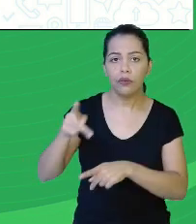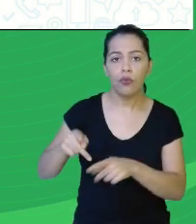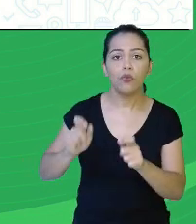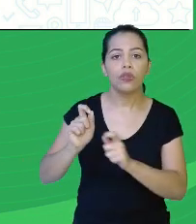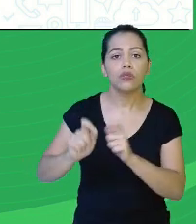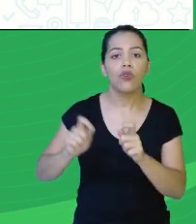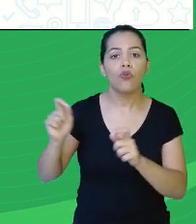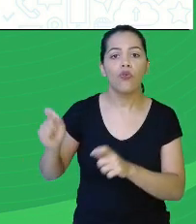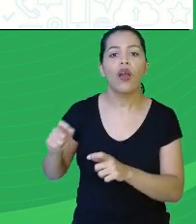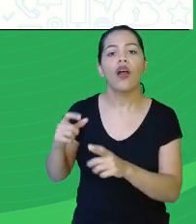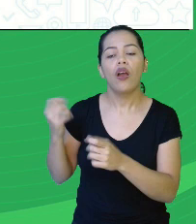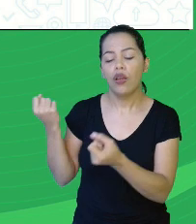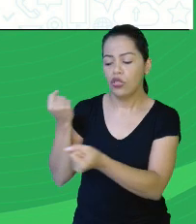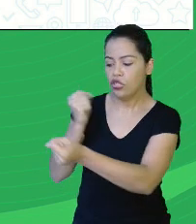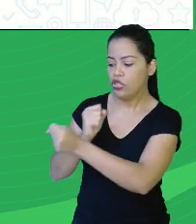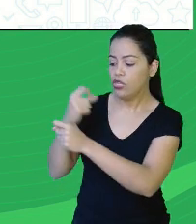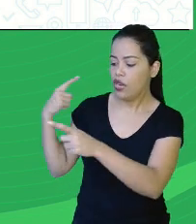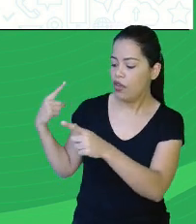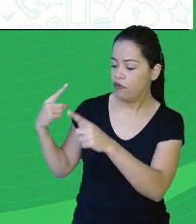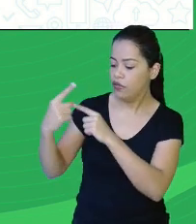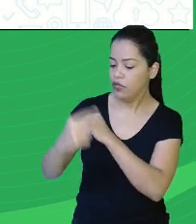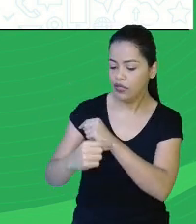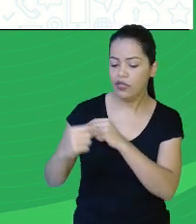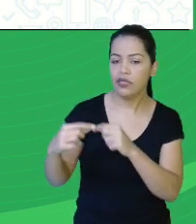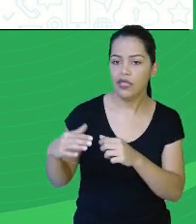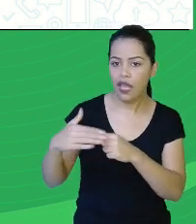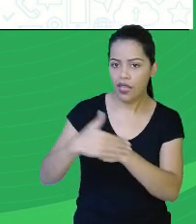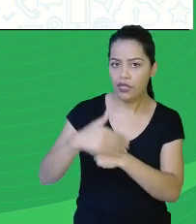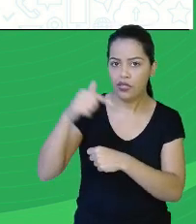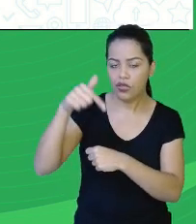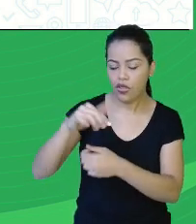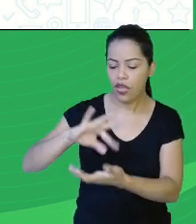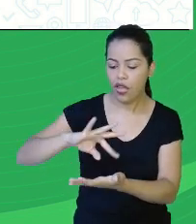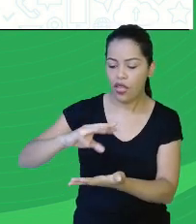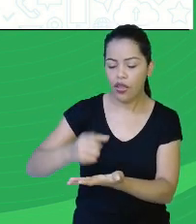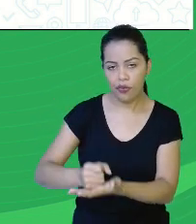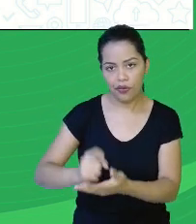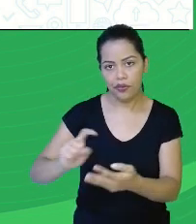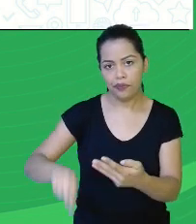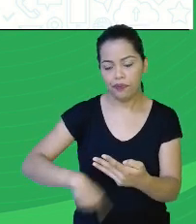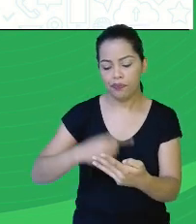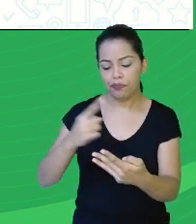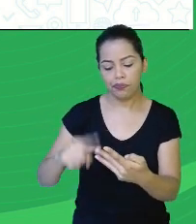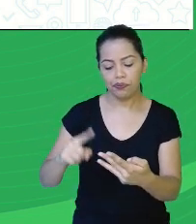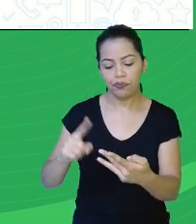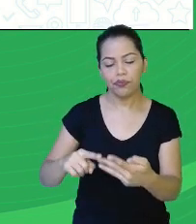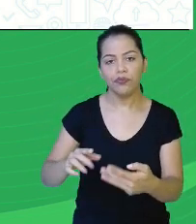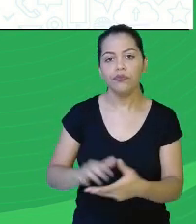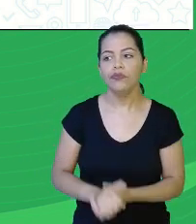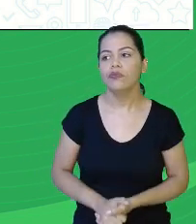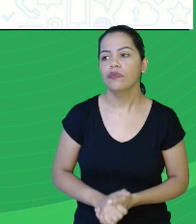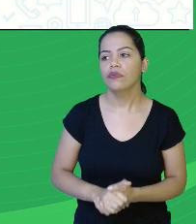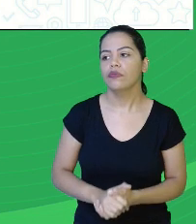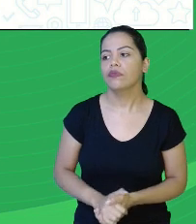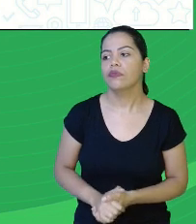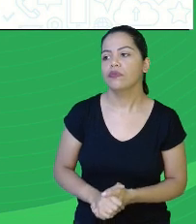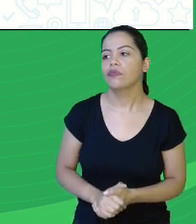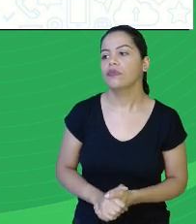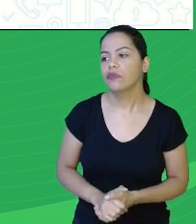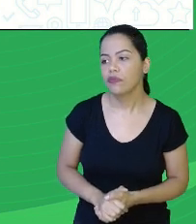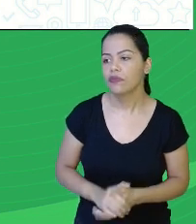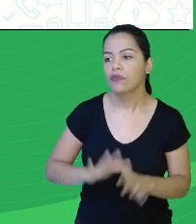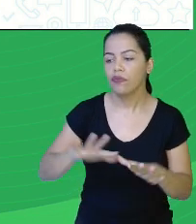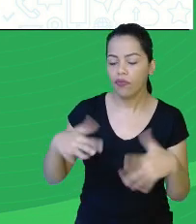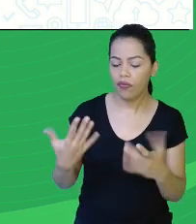essa sentença aí, ela é falsa. A segunda sentença diz, os quilombos, uma das características de quilombo é